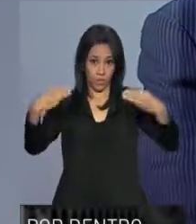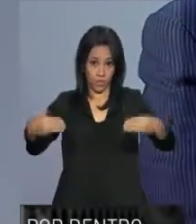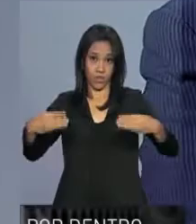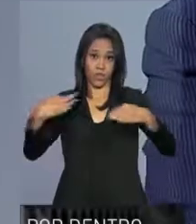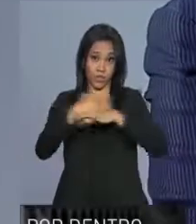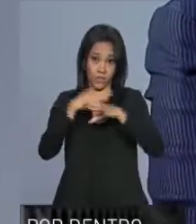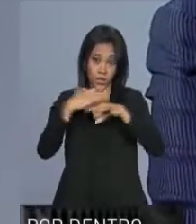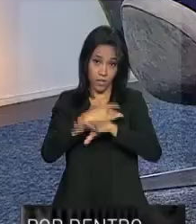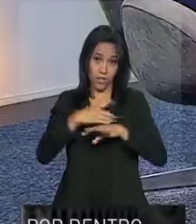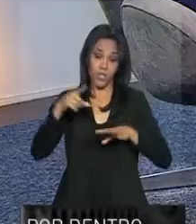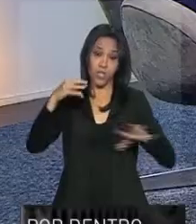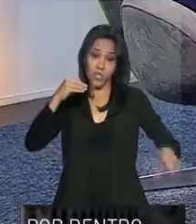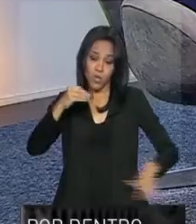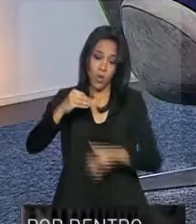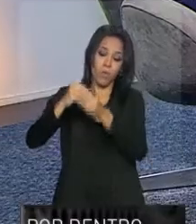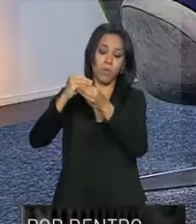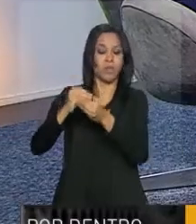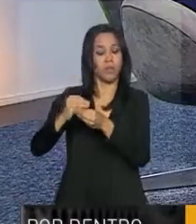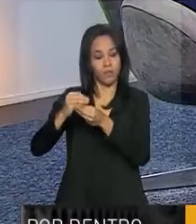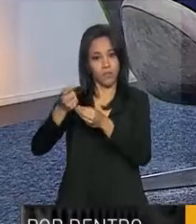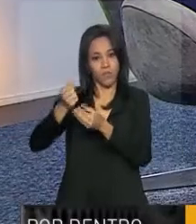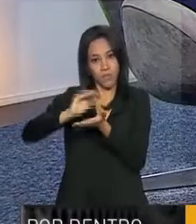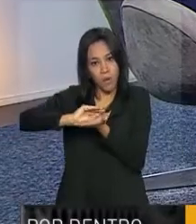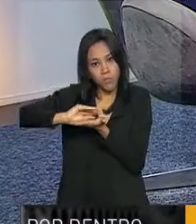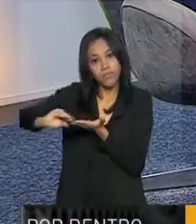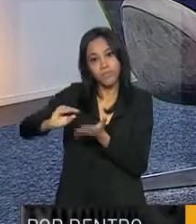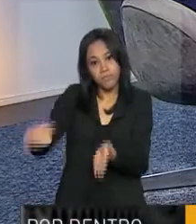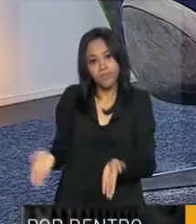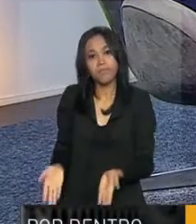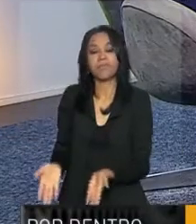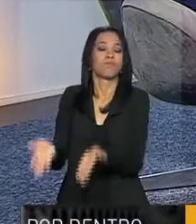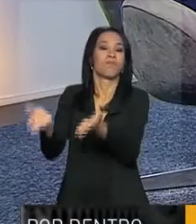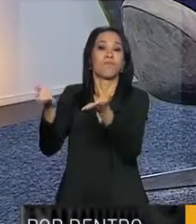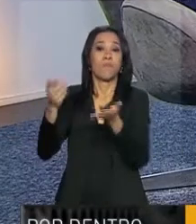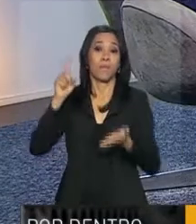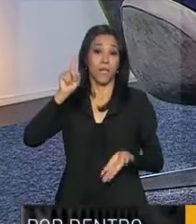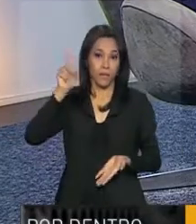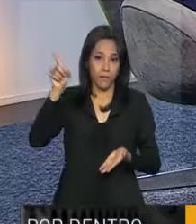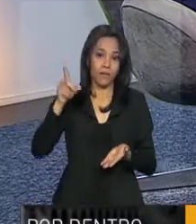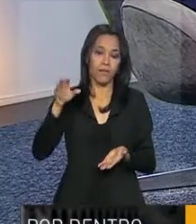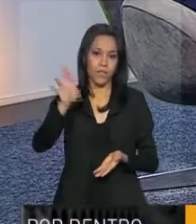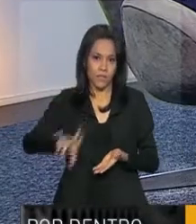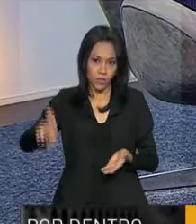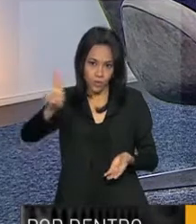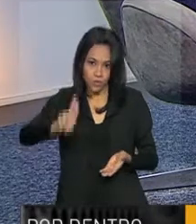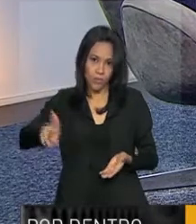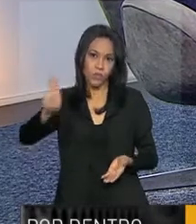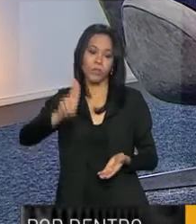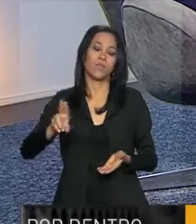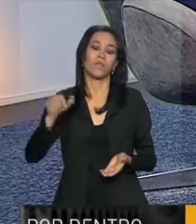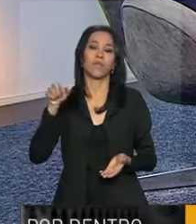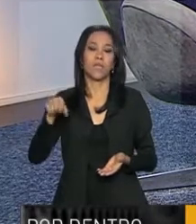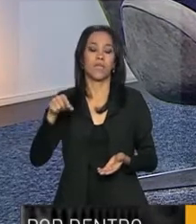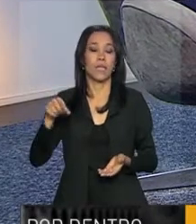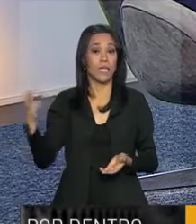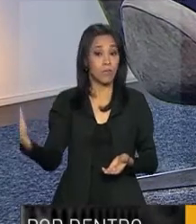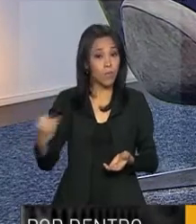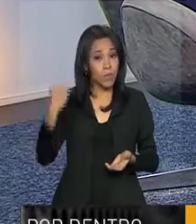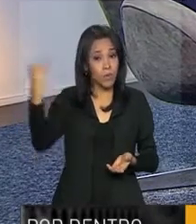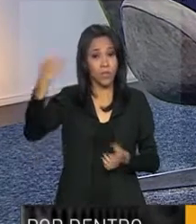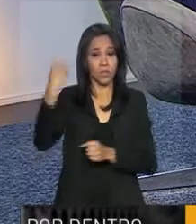seja pelo corredor com o brt seja pelos corredores de ônibus que alimentam essa grande importante obra do vlt